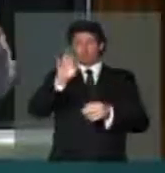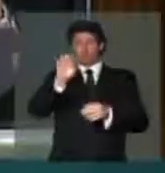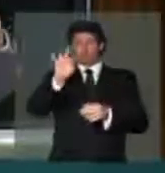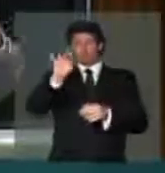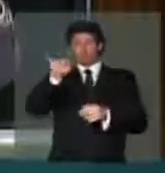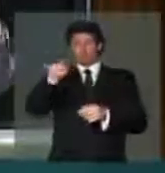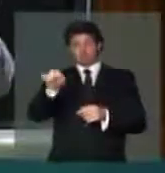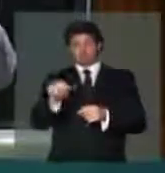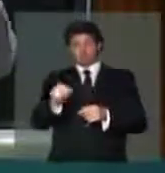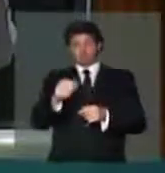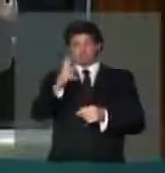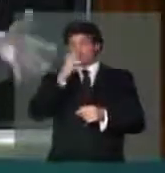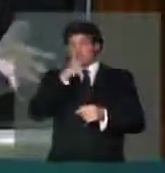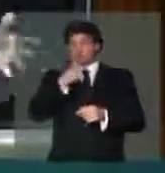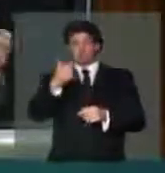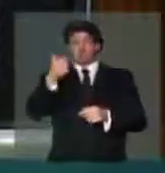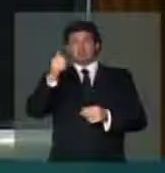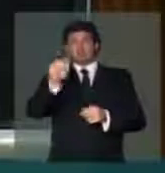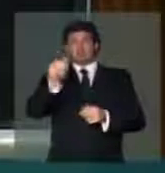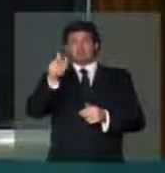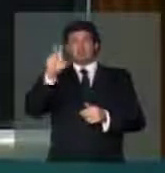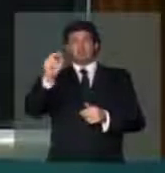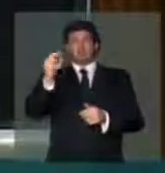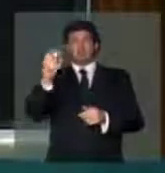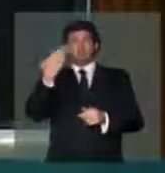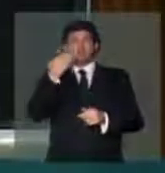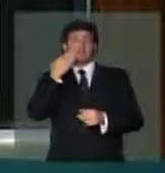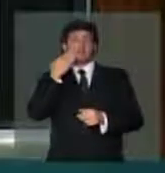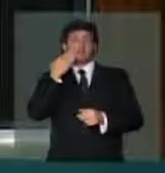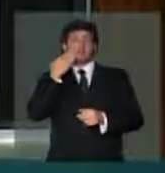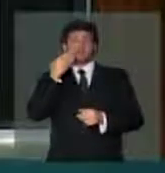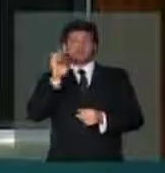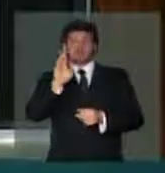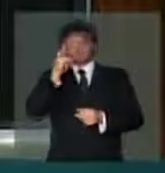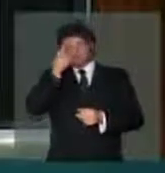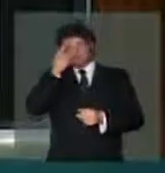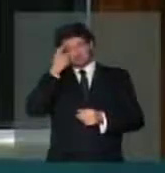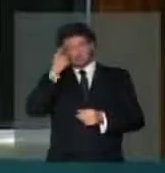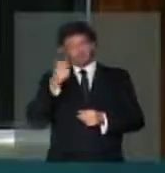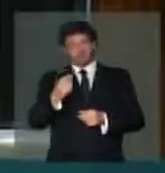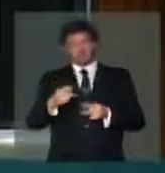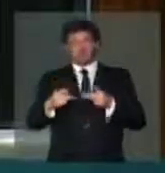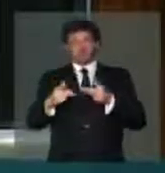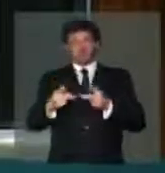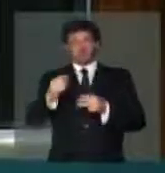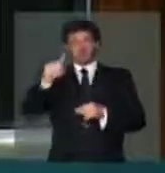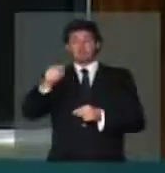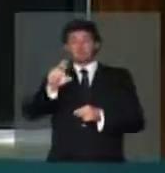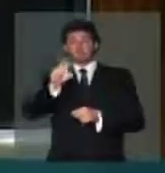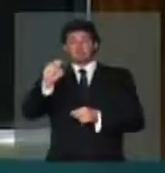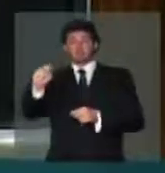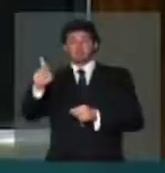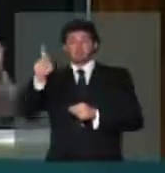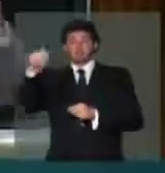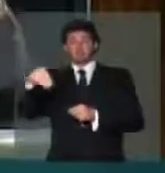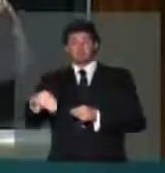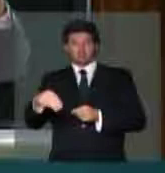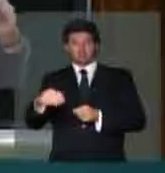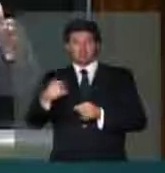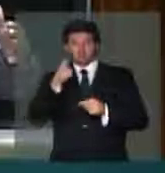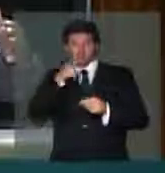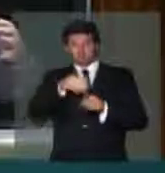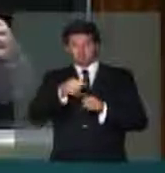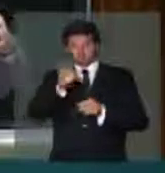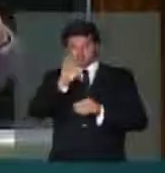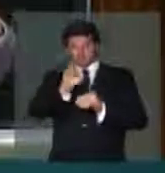de 15 a 20 bilhões de reais, um projeto de 1.500 quilômetros, para sair aqui